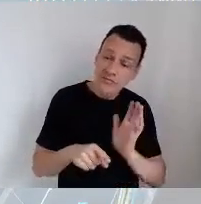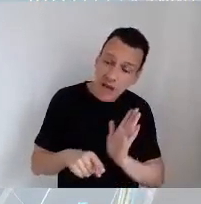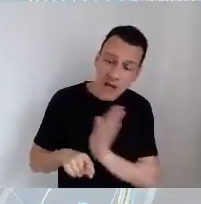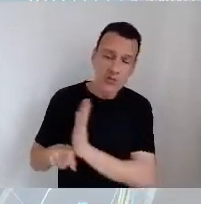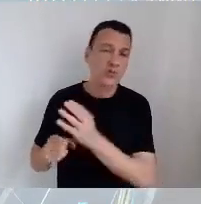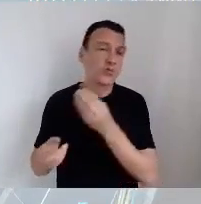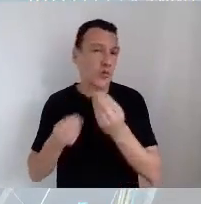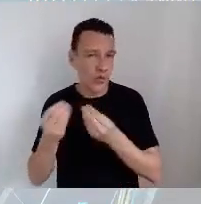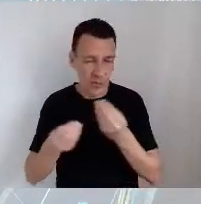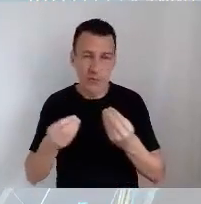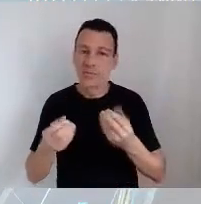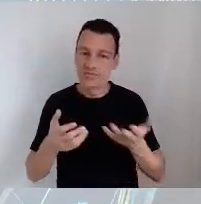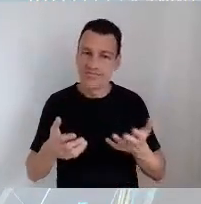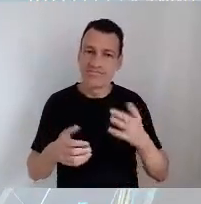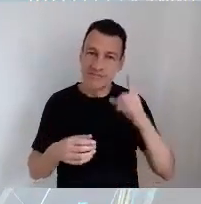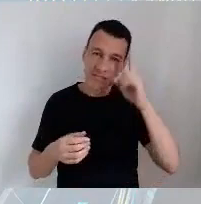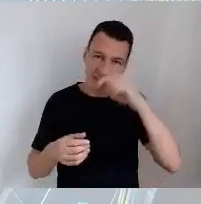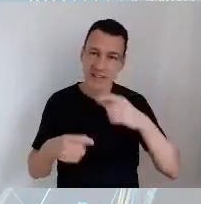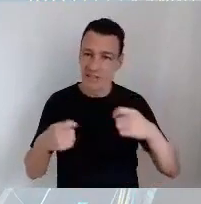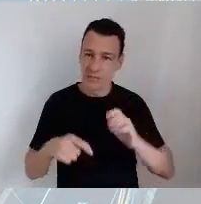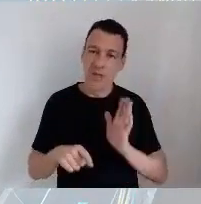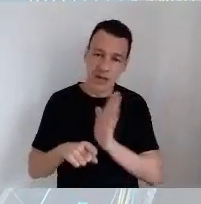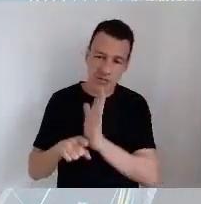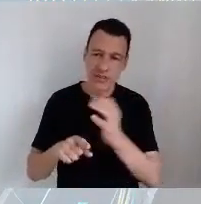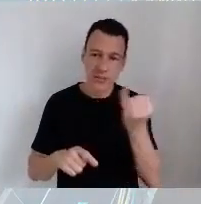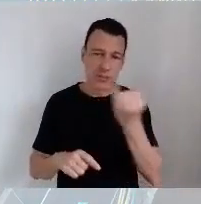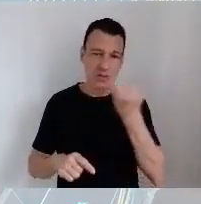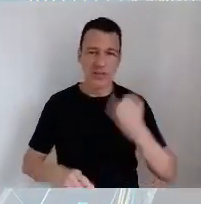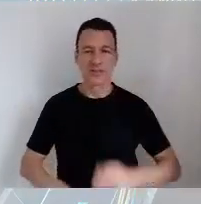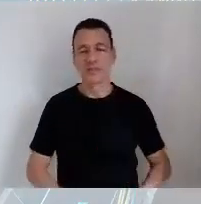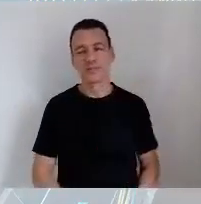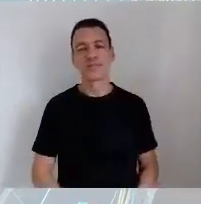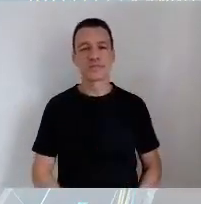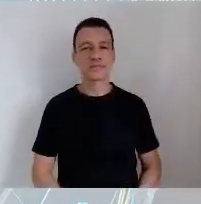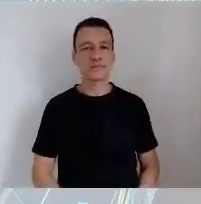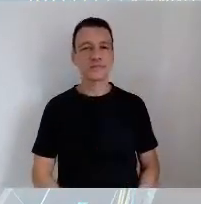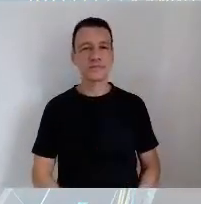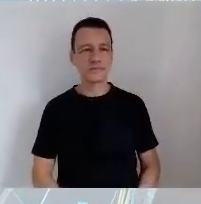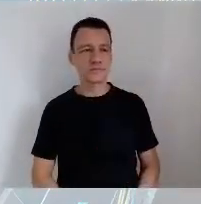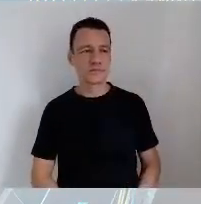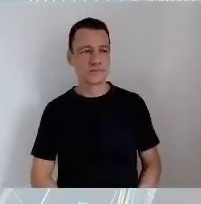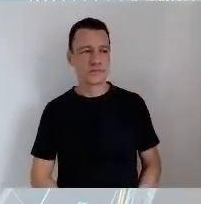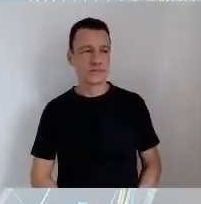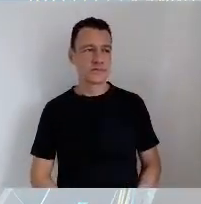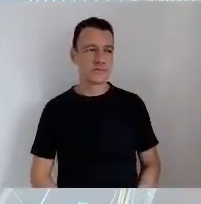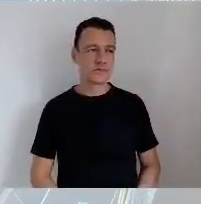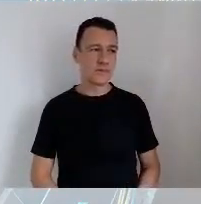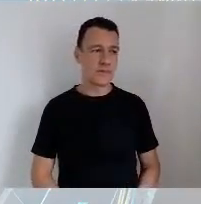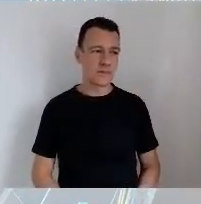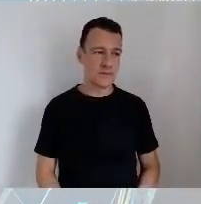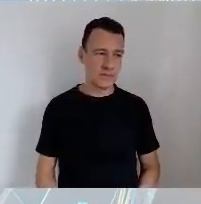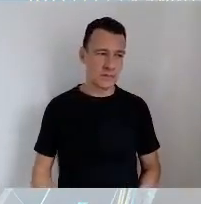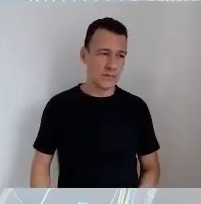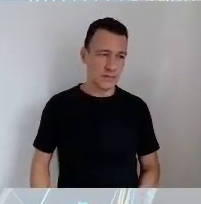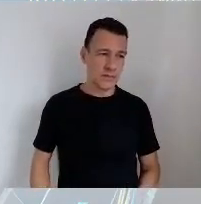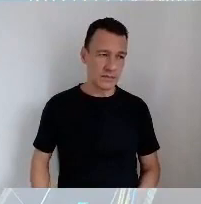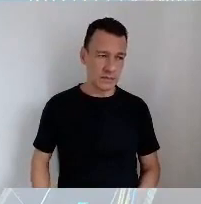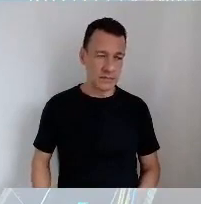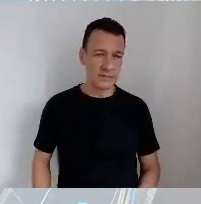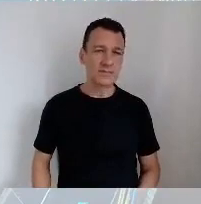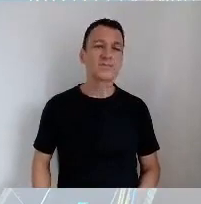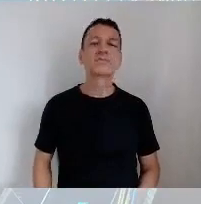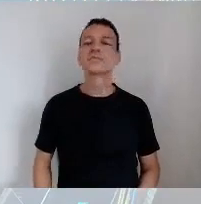bom vamos tentar então conduzir aqui a apresentação e vamos tentar consolidar por um ponto de partida afinal de contas Qual o